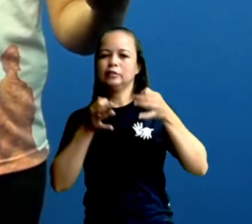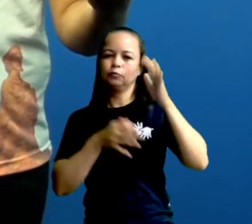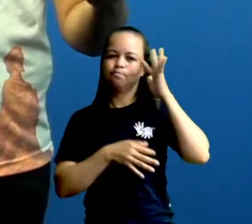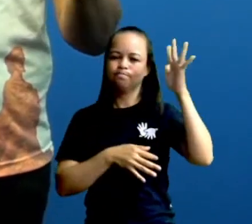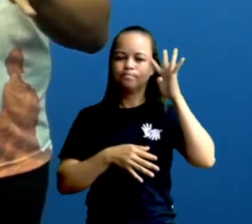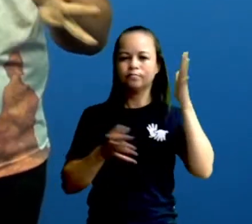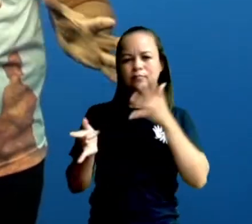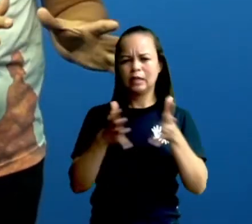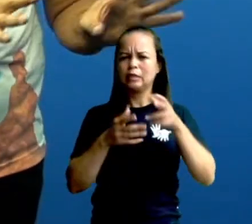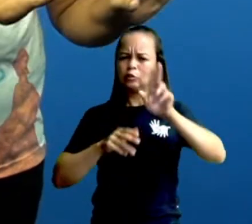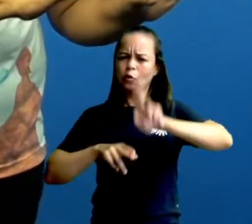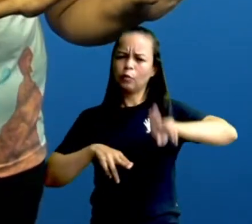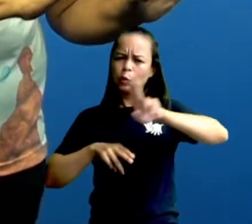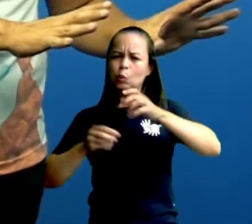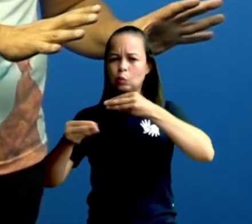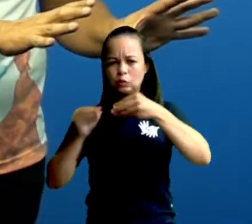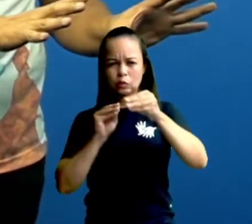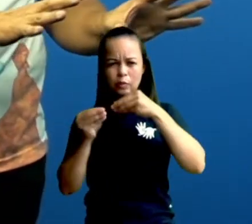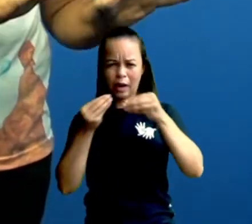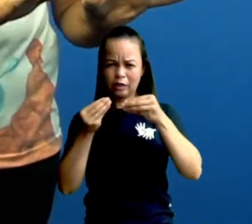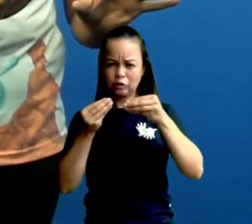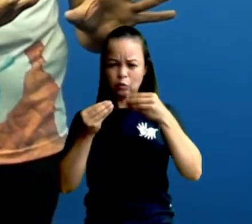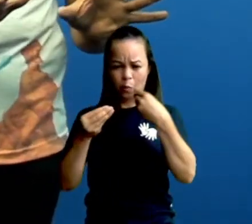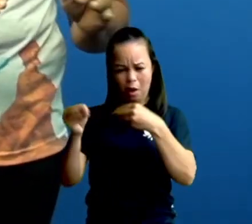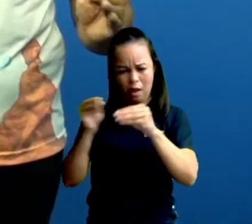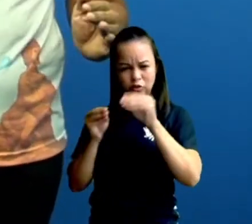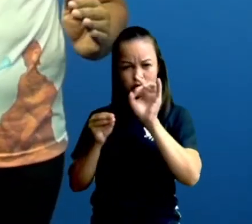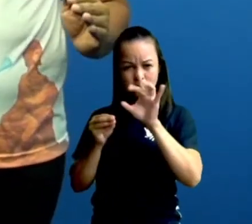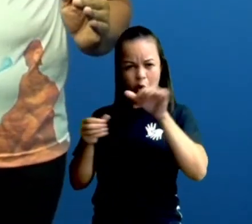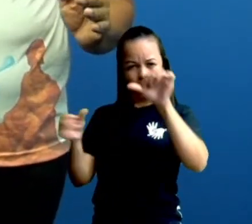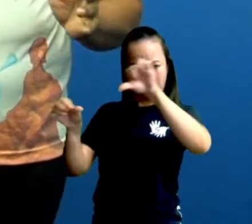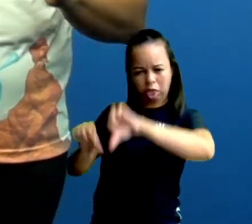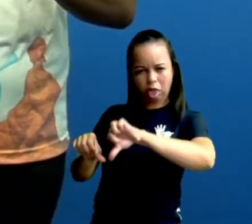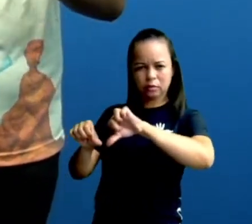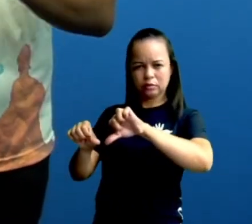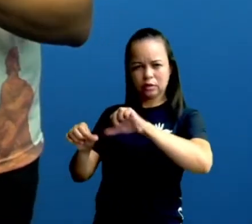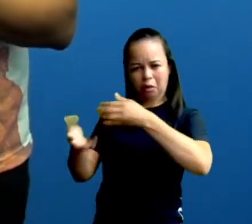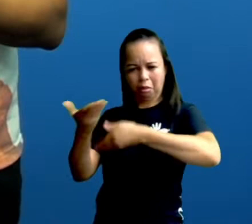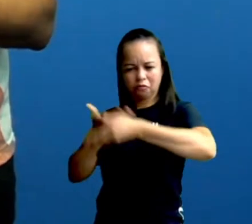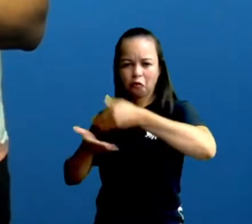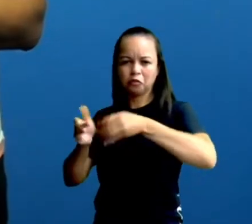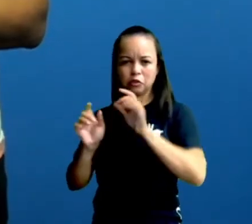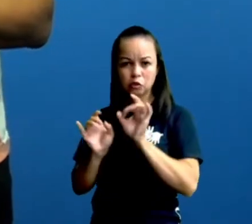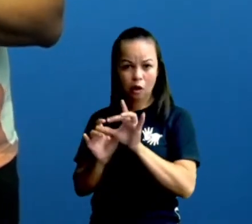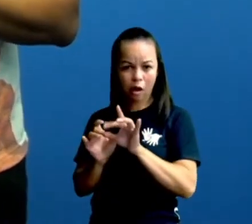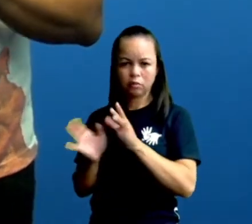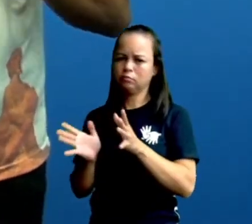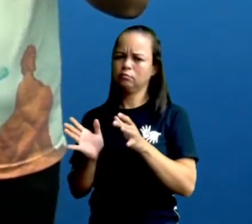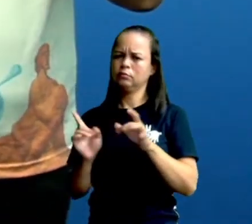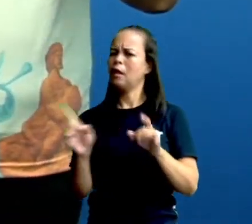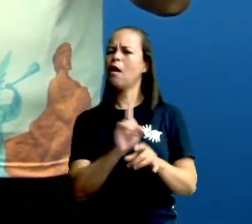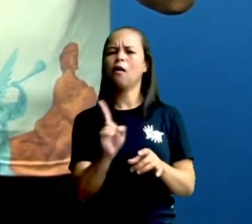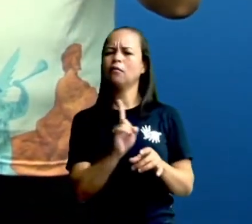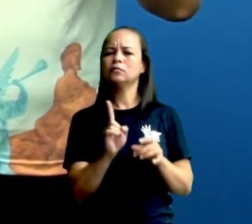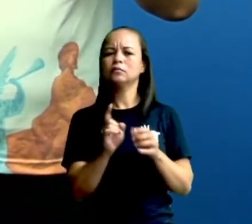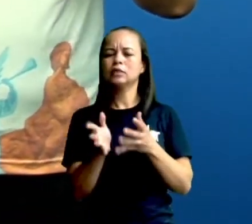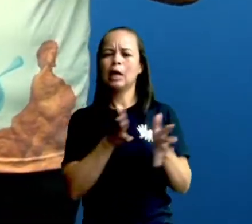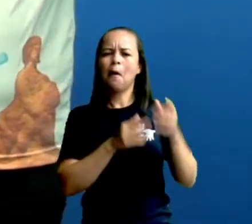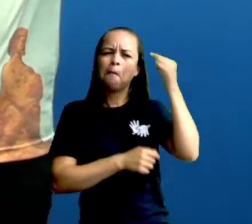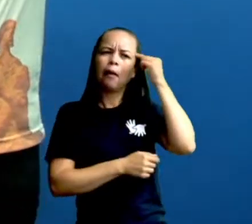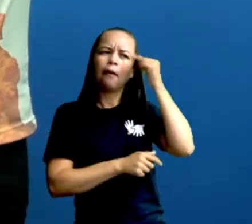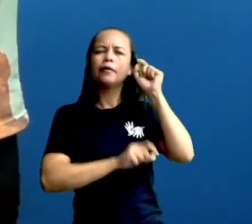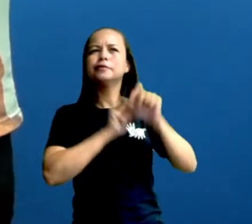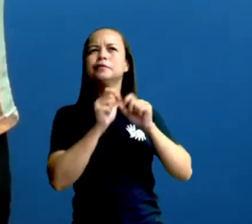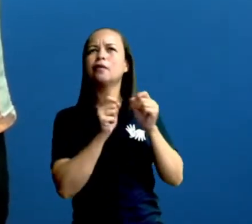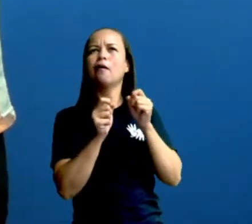uso do plástico. Será que o plástico só tem coisas negativas envolvidas com ele? Não. Vamos considerar que... Pensa em